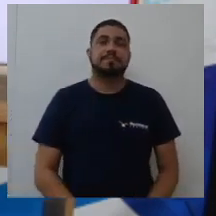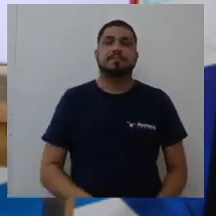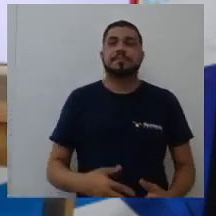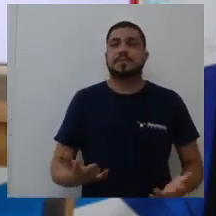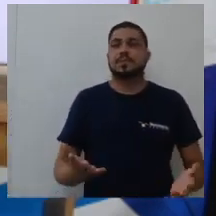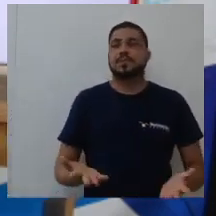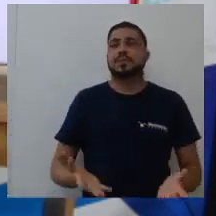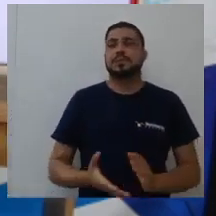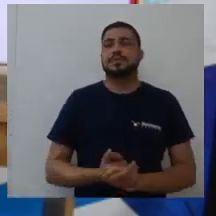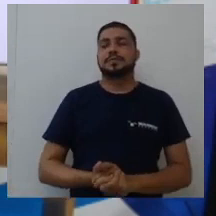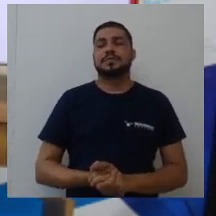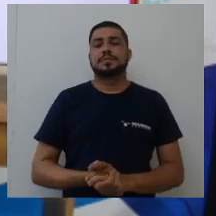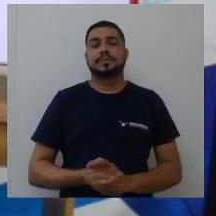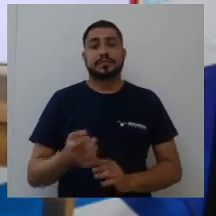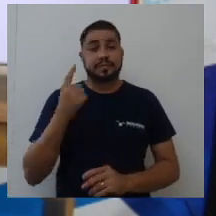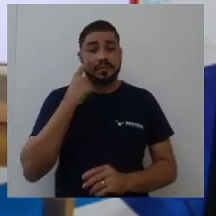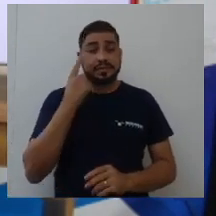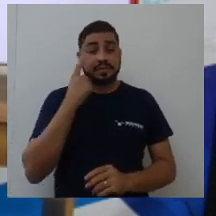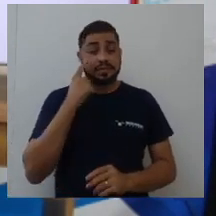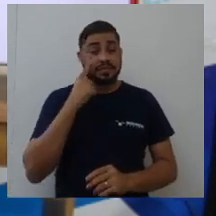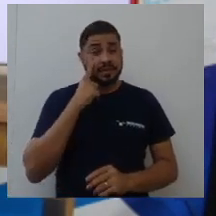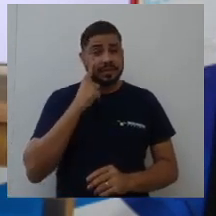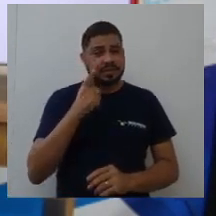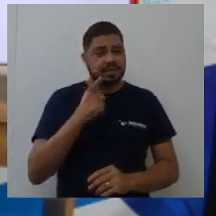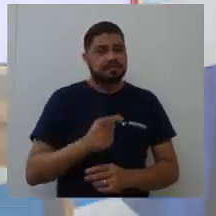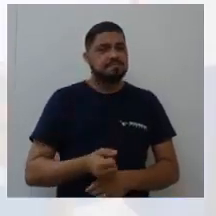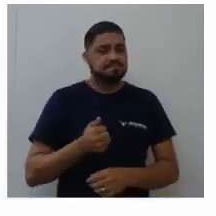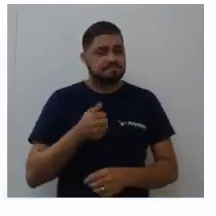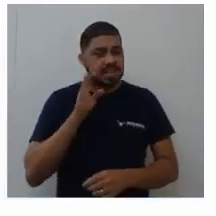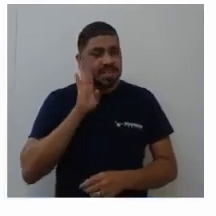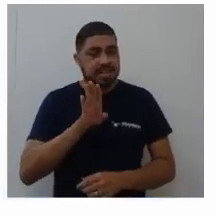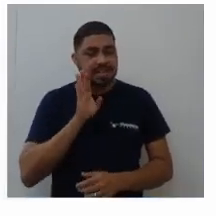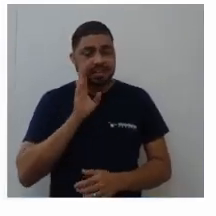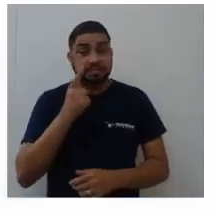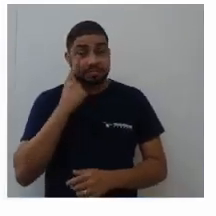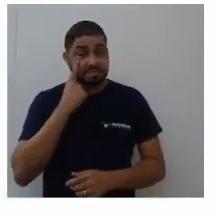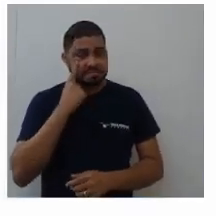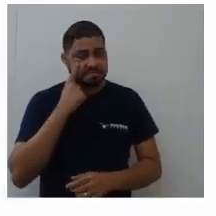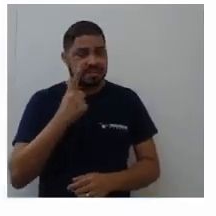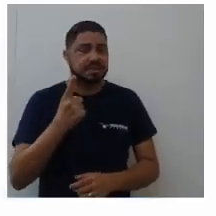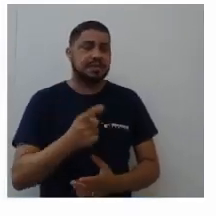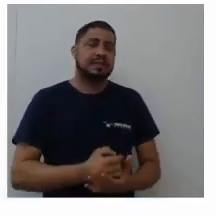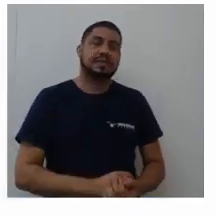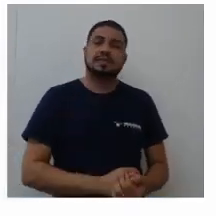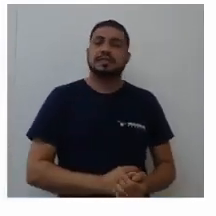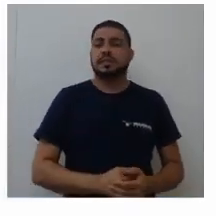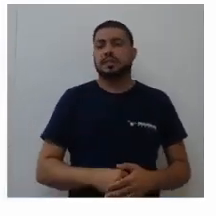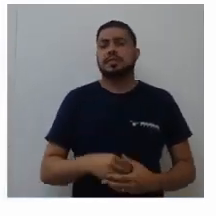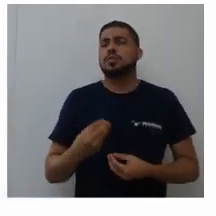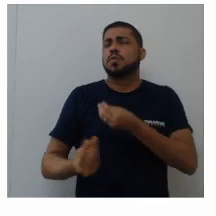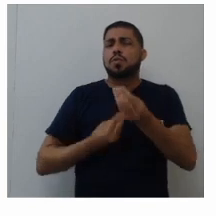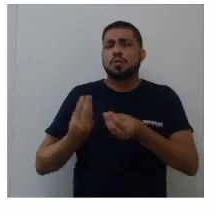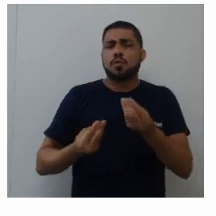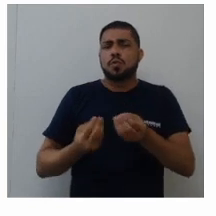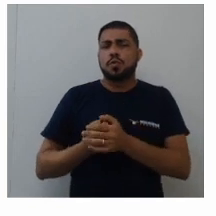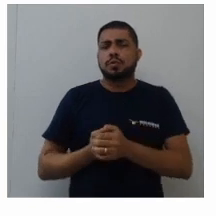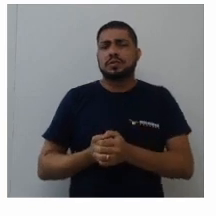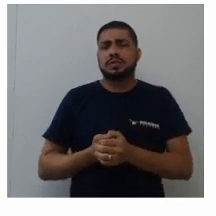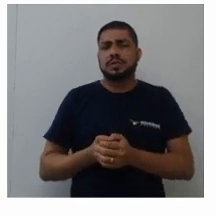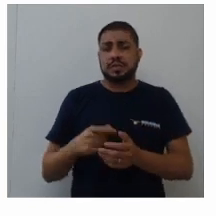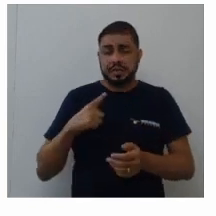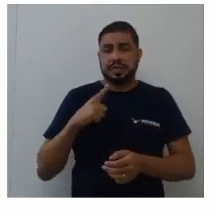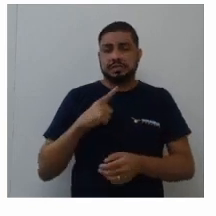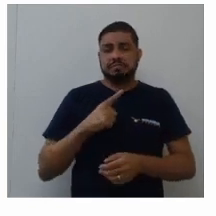Aí, cara, agora vê que sacada massa aqui, velho. Vê que genial. Meu irmão, como é que os caras... Tem